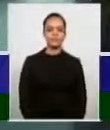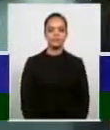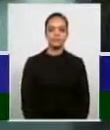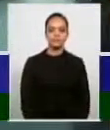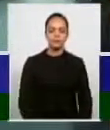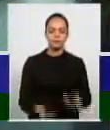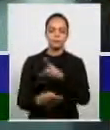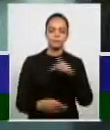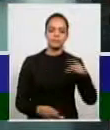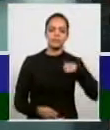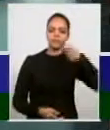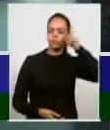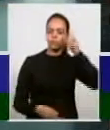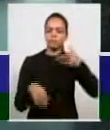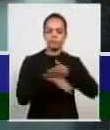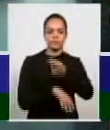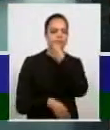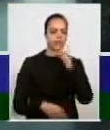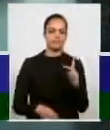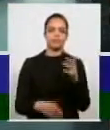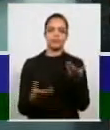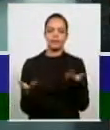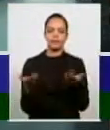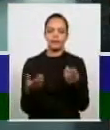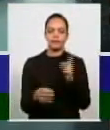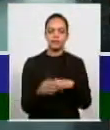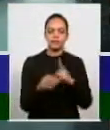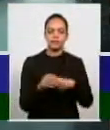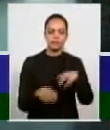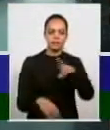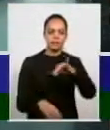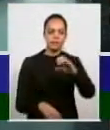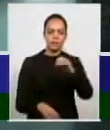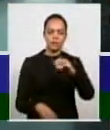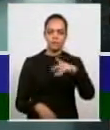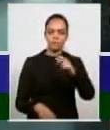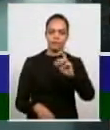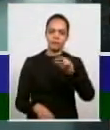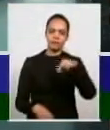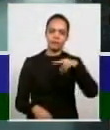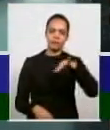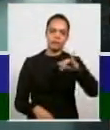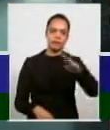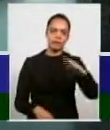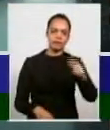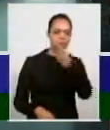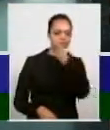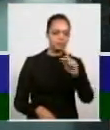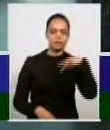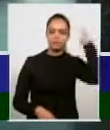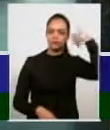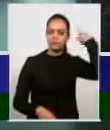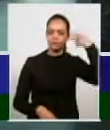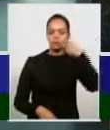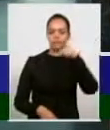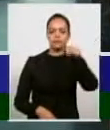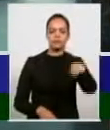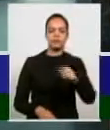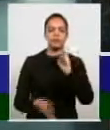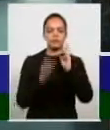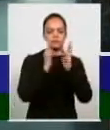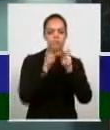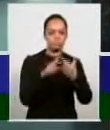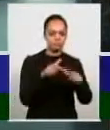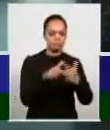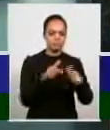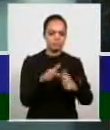Senhor presidente, ontem eu fui visitar a cidade de Rio Paranaíba, visitar os vereadores lá, para resolver, inclusive,